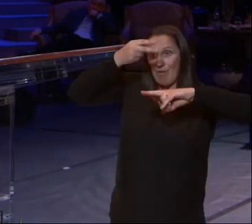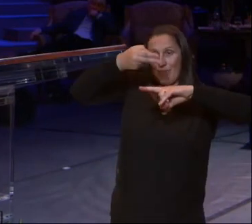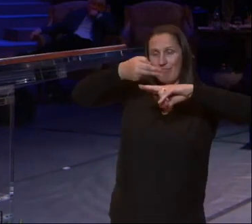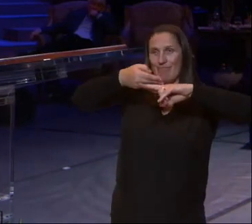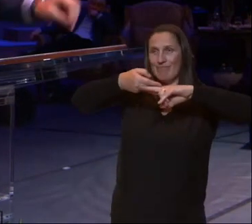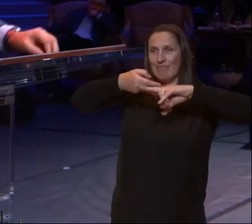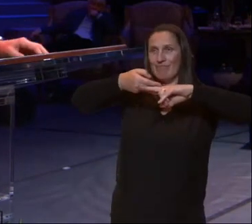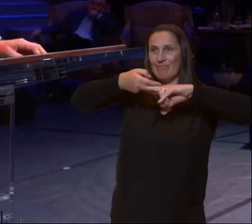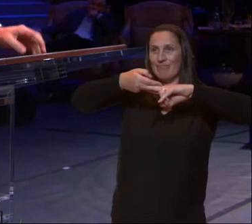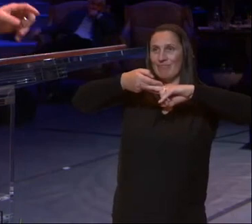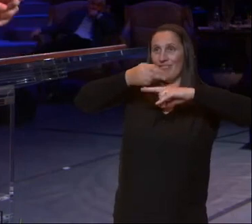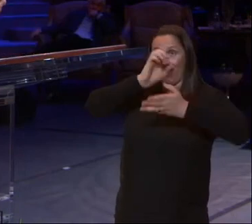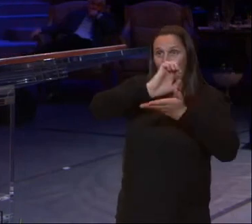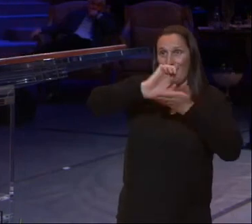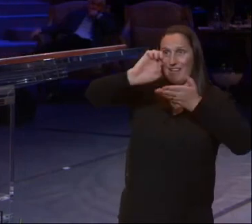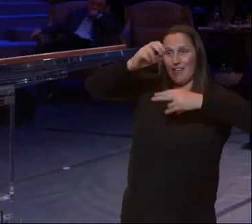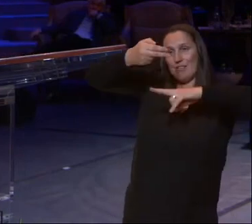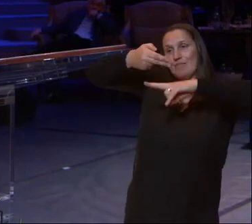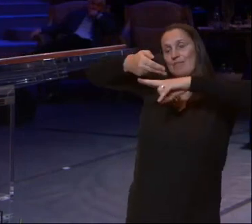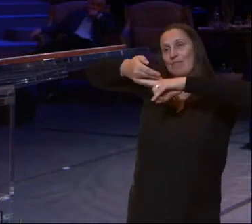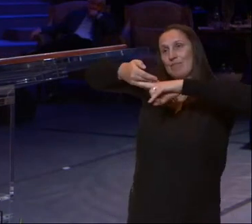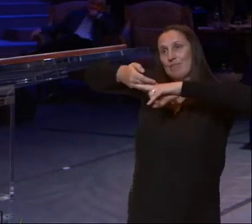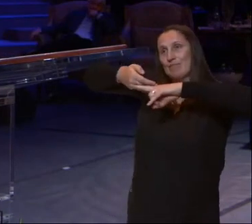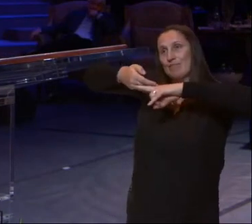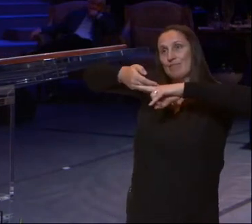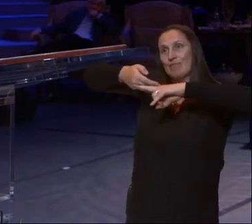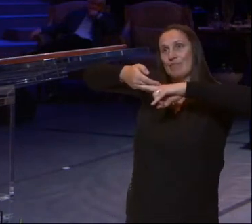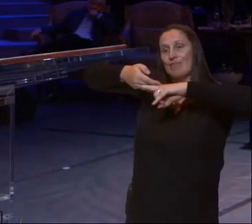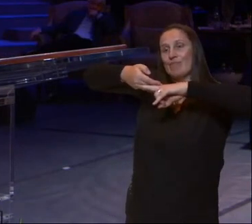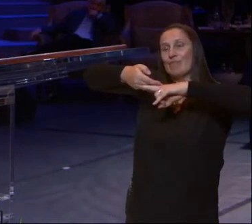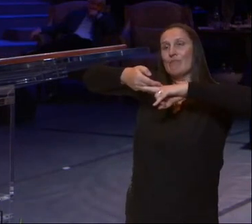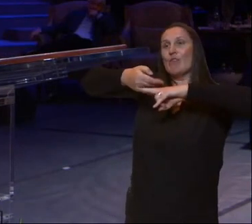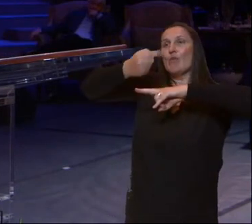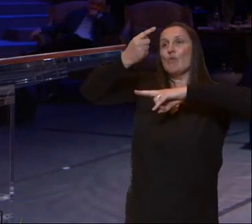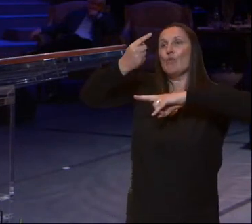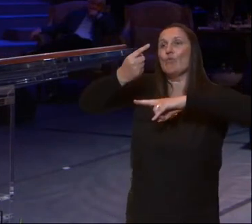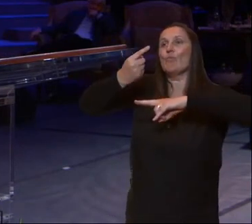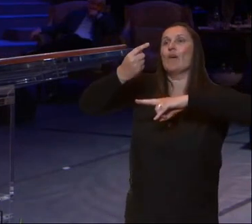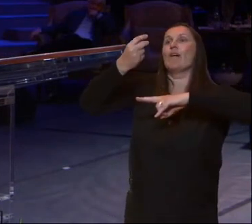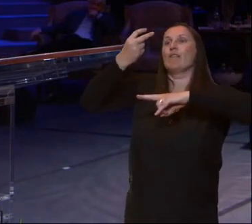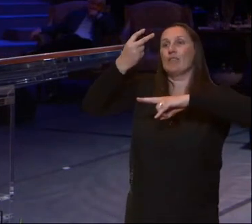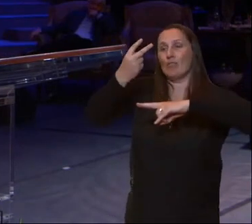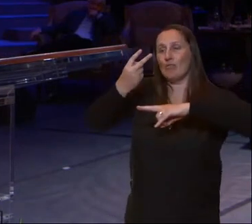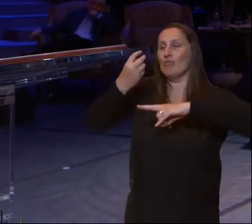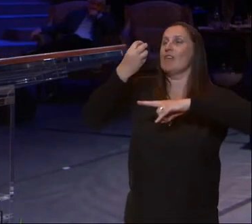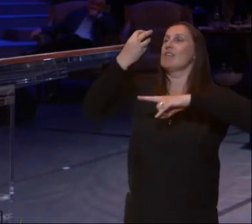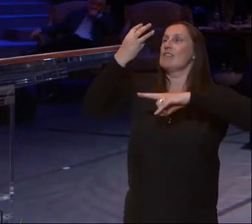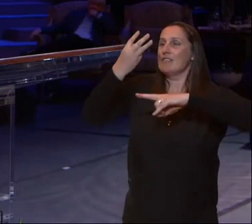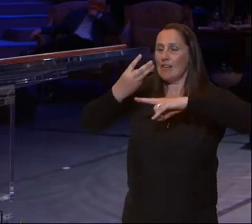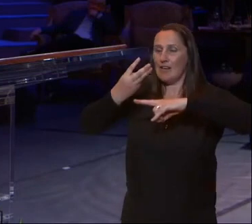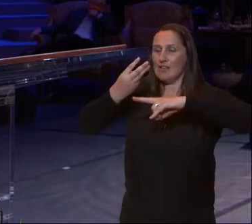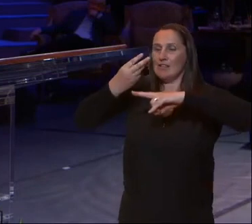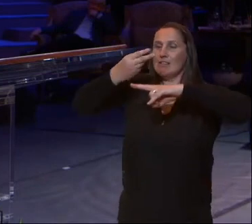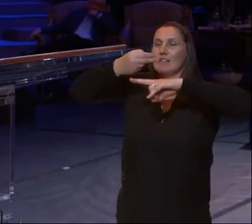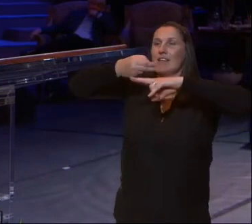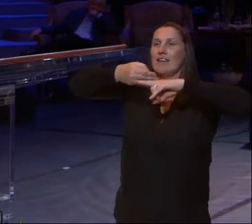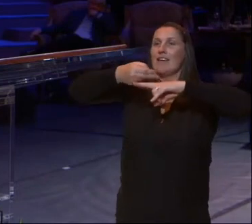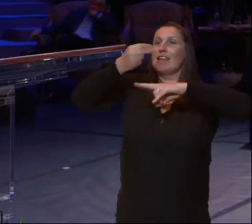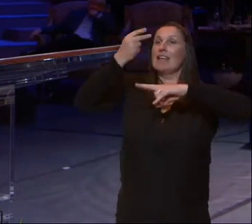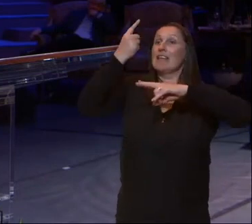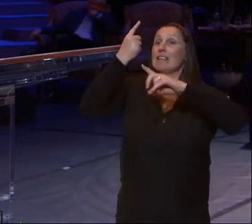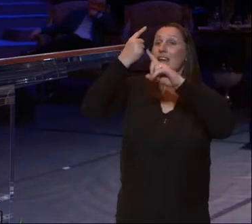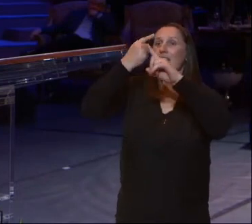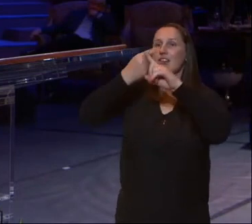desse milagre, é como se a palavra de Deus nos apontasse para a realidade em Cristo do